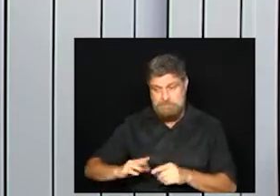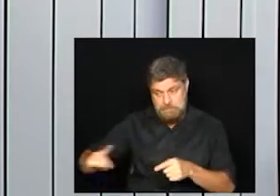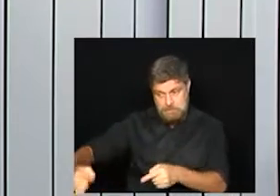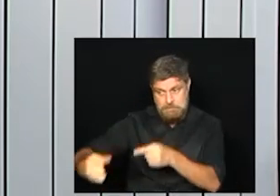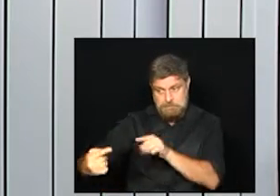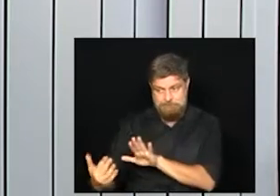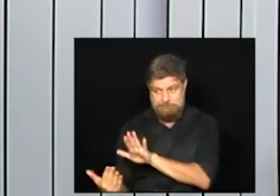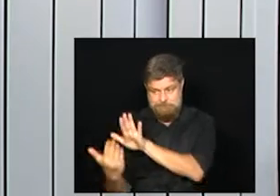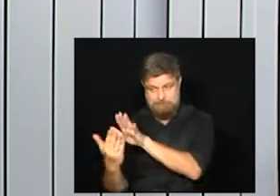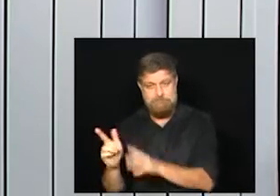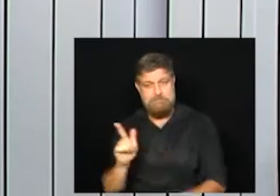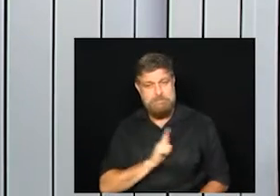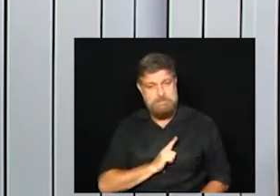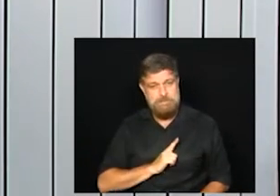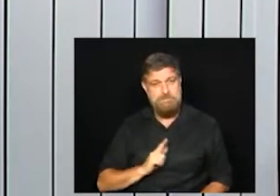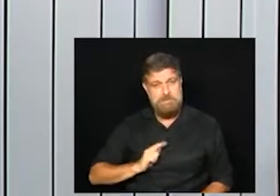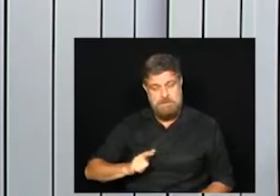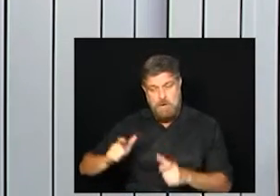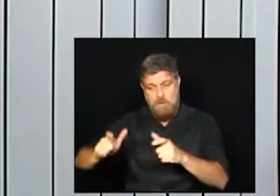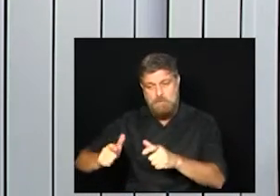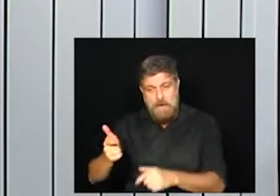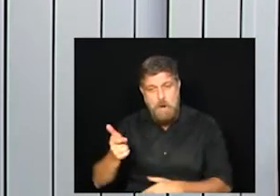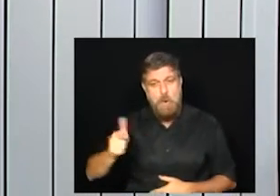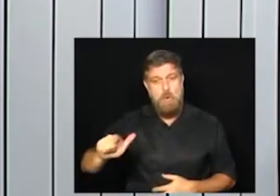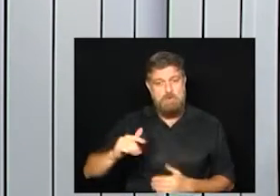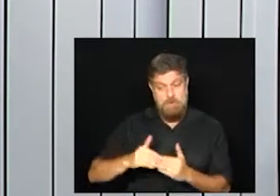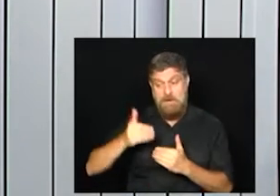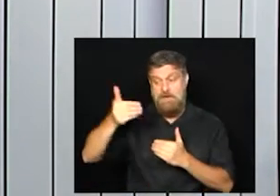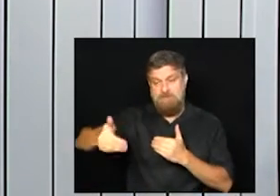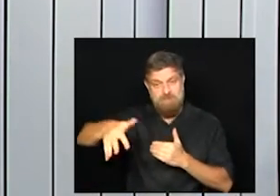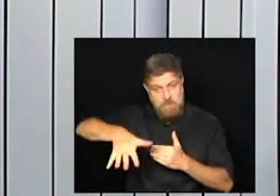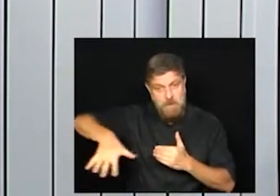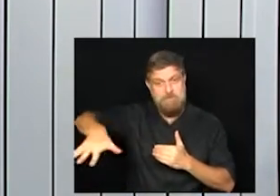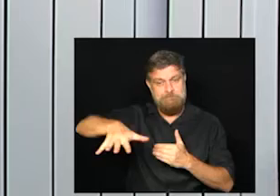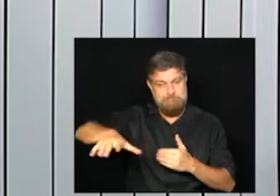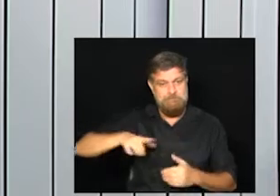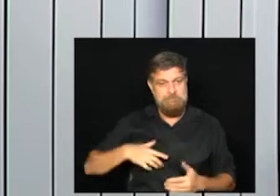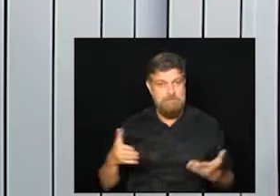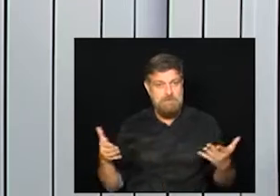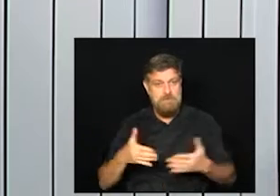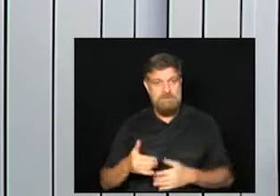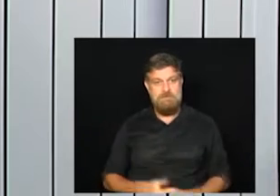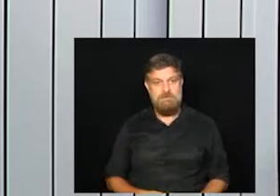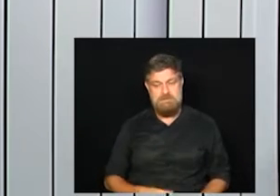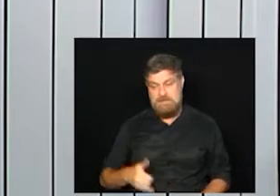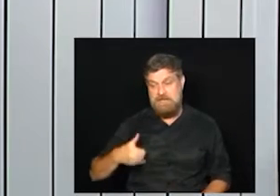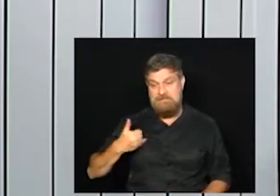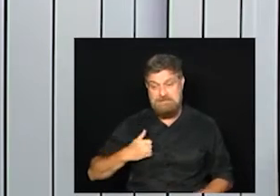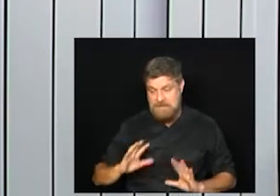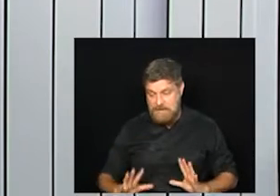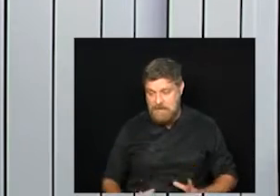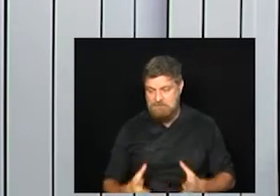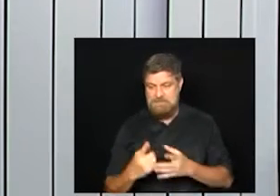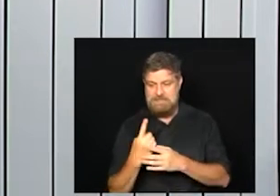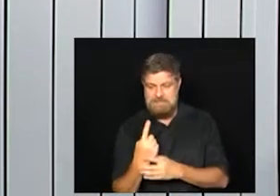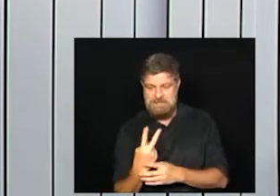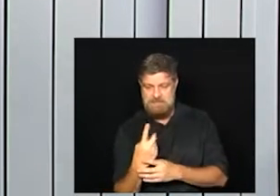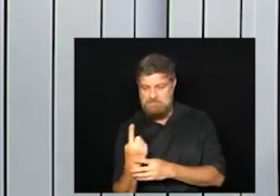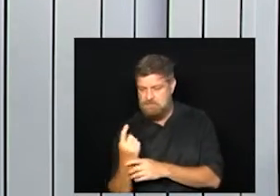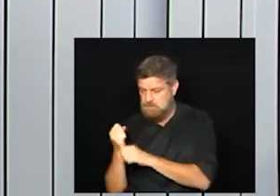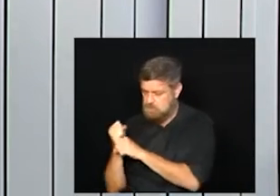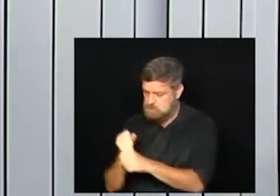confronto direto do Bugre fora de casa. Bom, e hoje, aniversário, 121 anos da Ponte